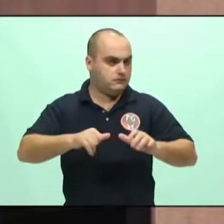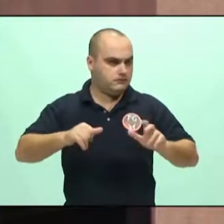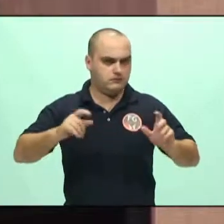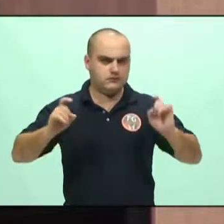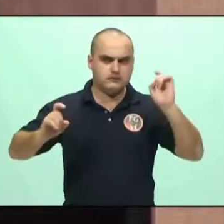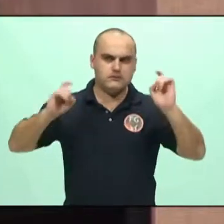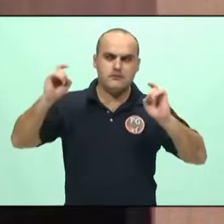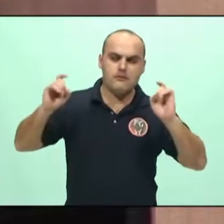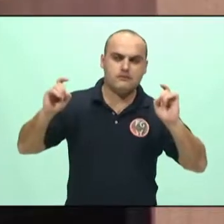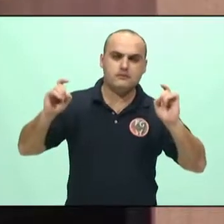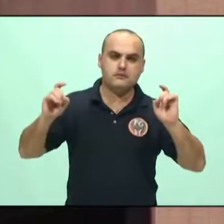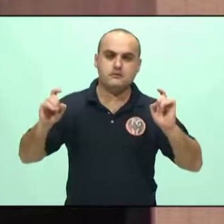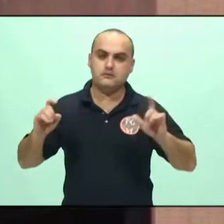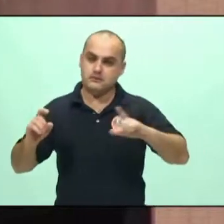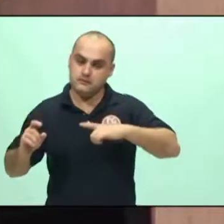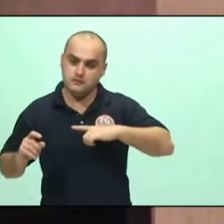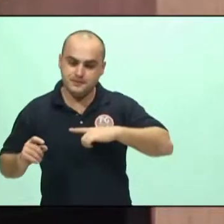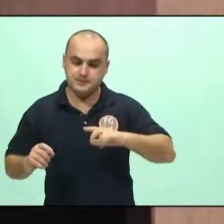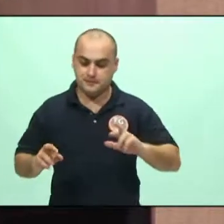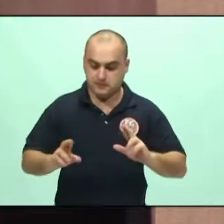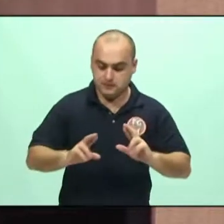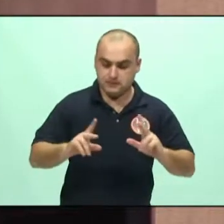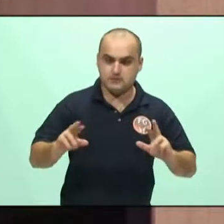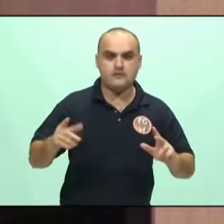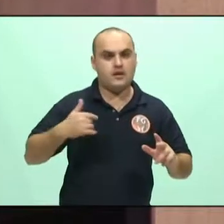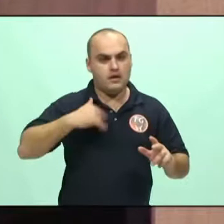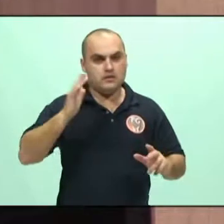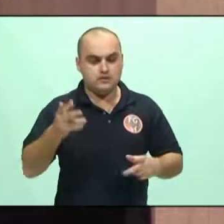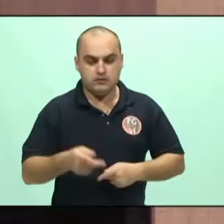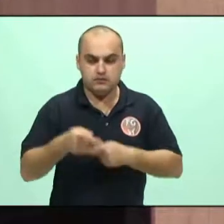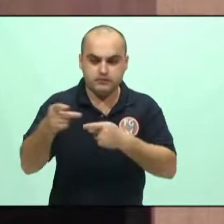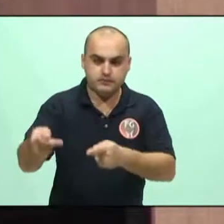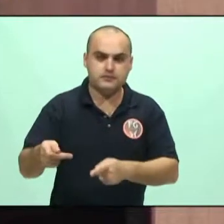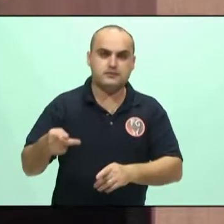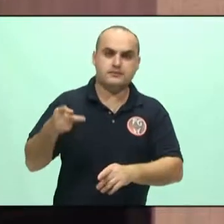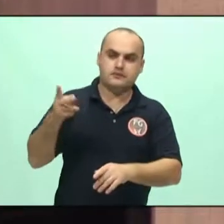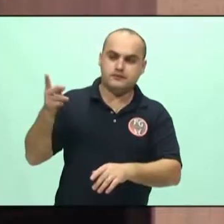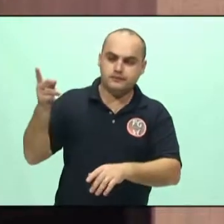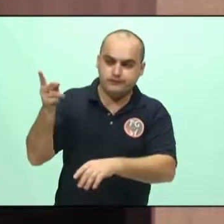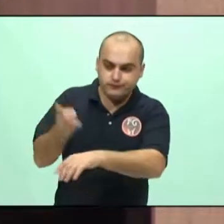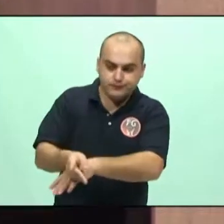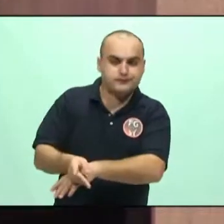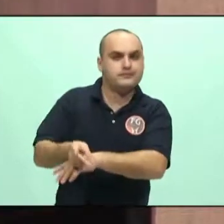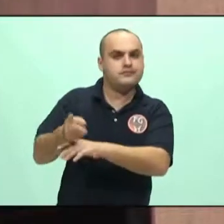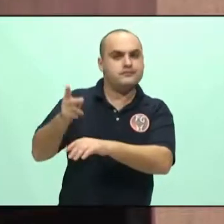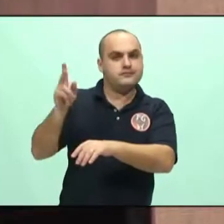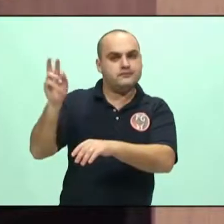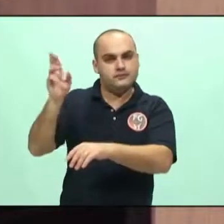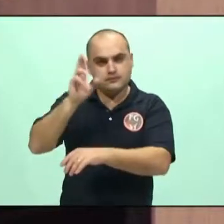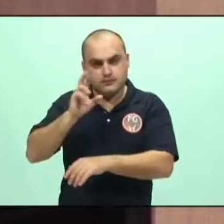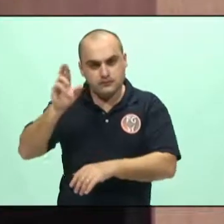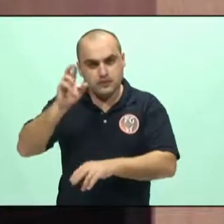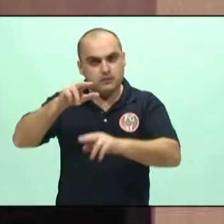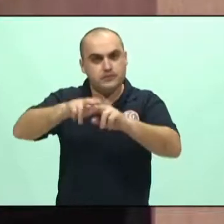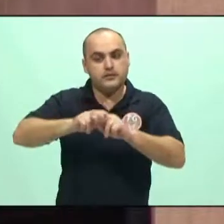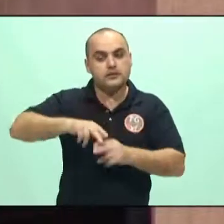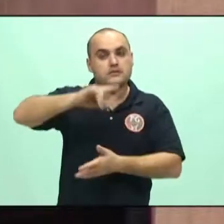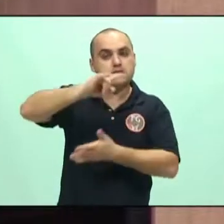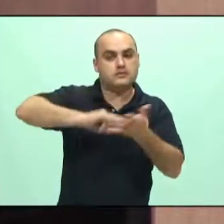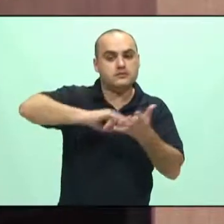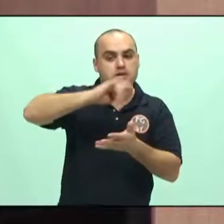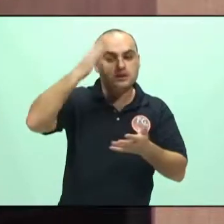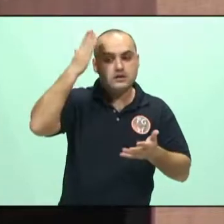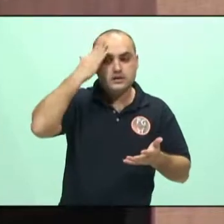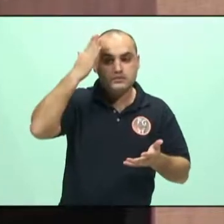vários vários fiscalização fez vídeo então por isso eu trouxe esse requerimento para saber se